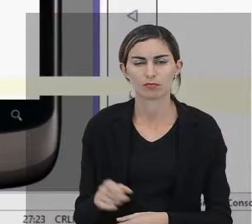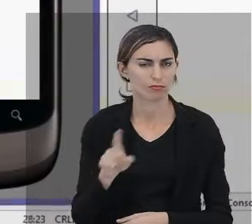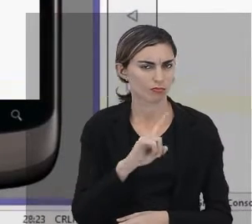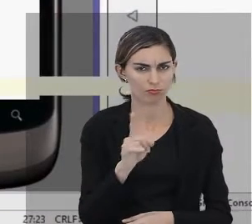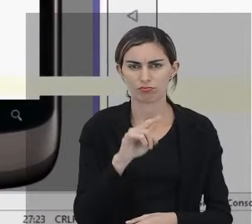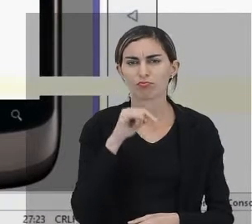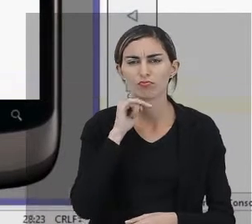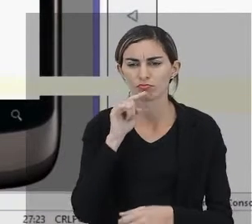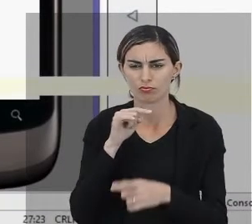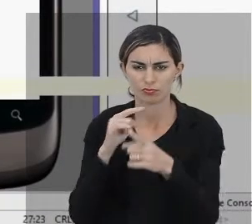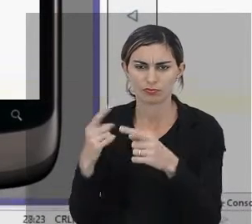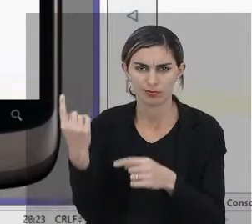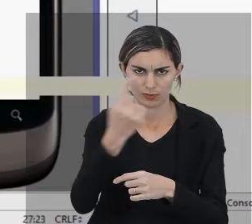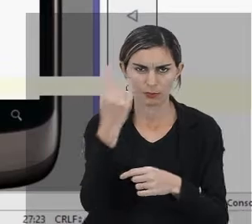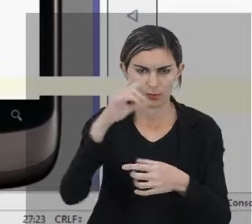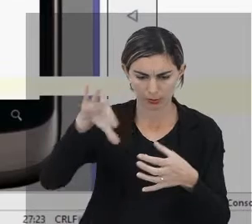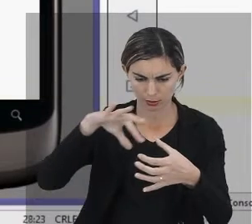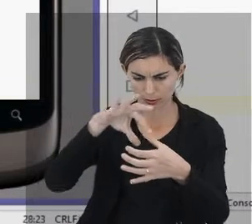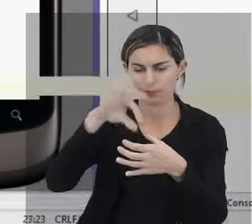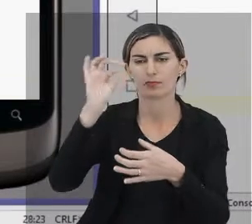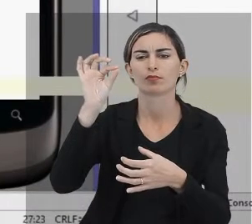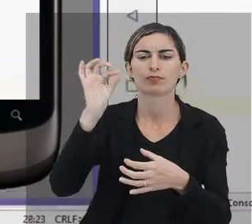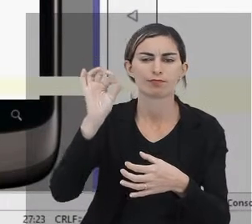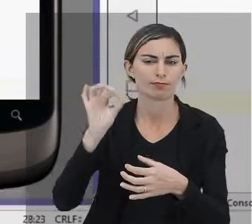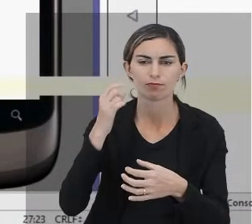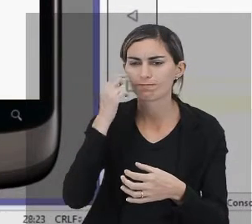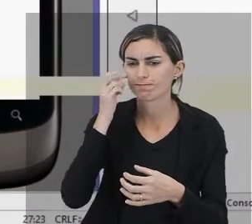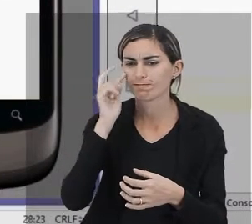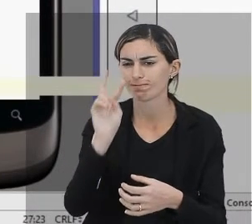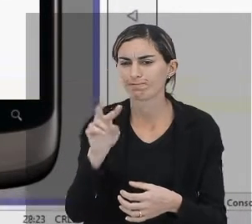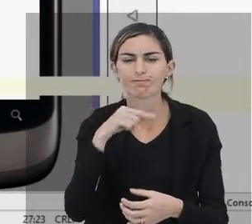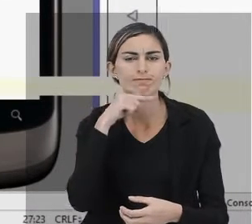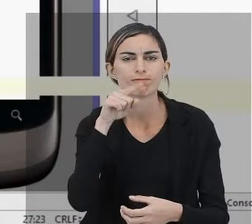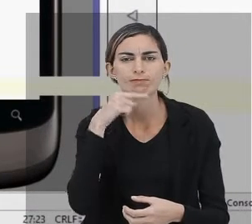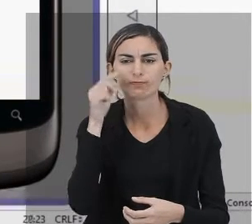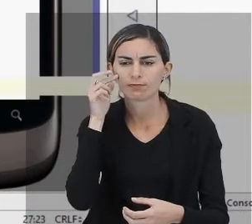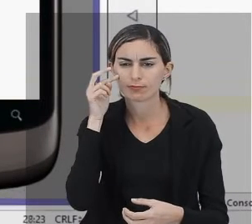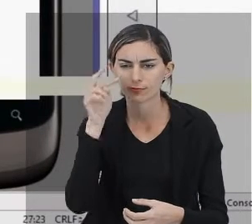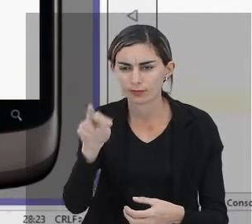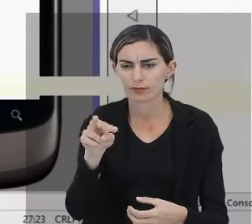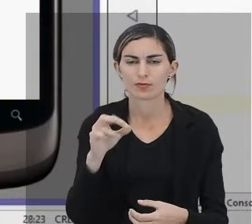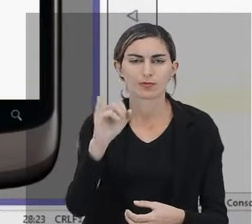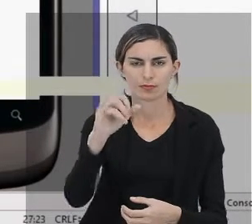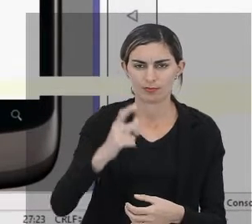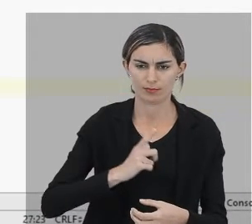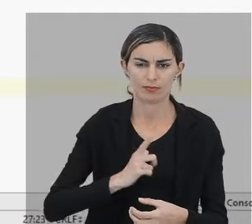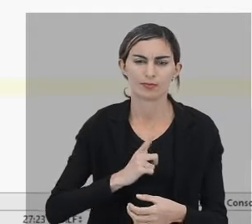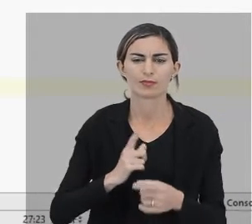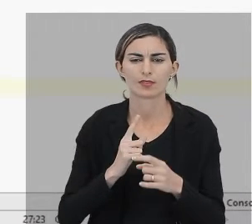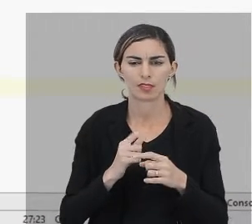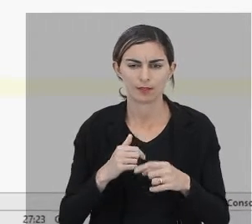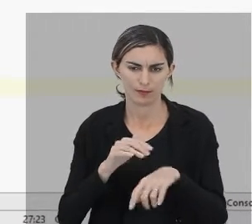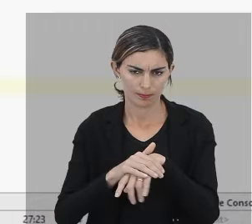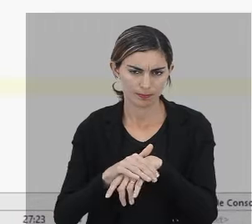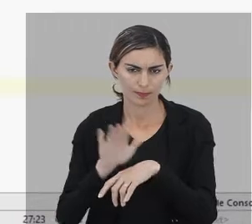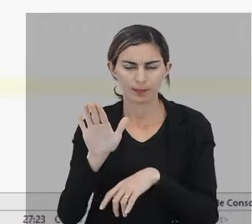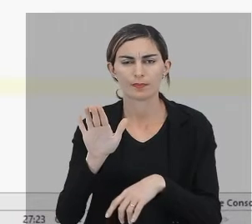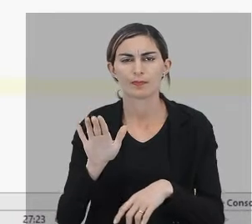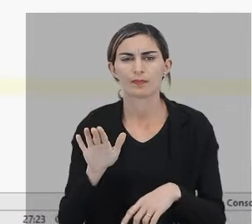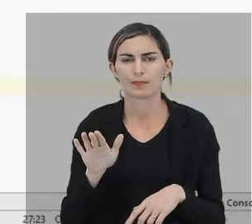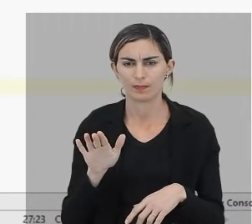Não deu, né, nesse primeiro sorteio para a gente ver se houve mais